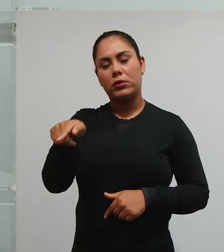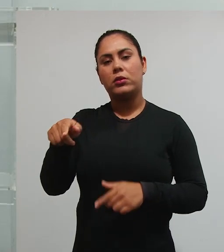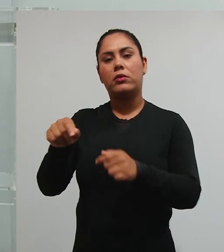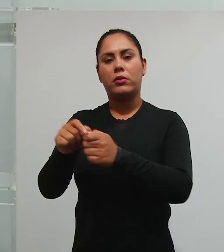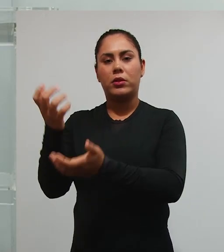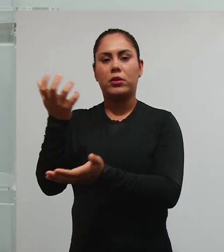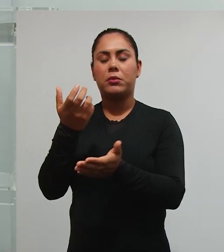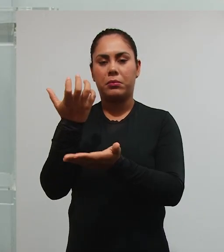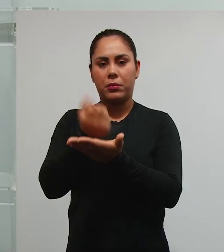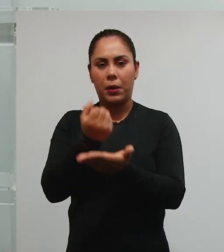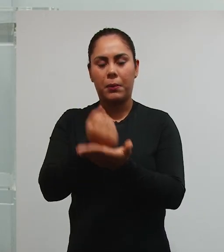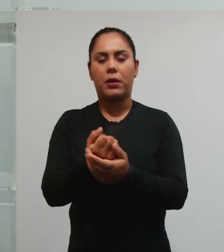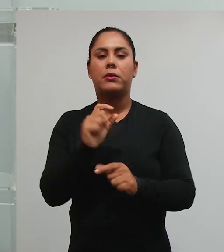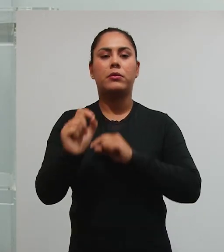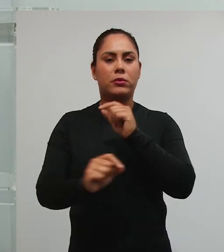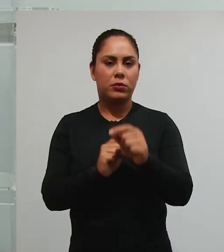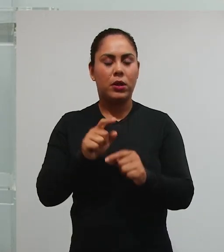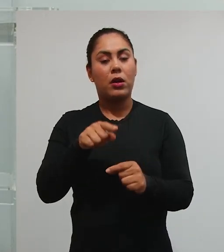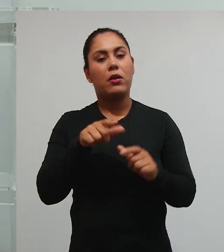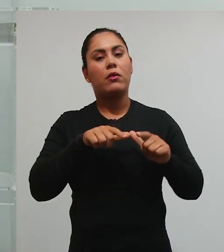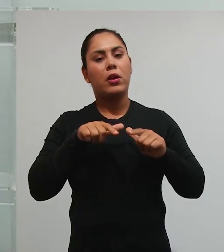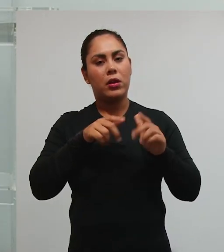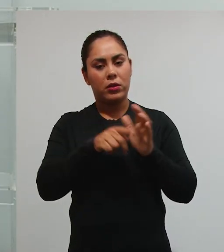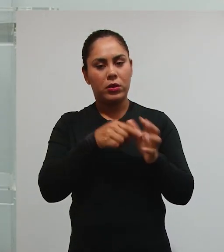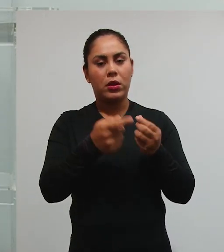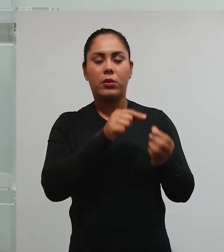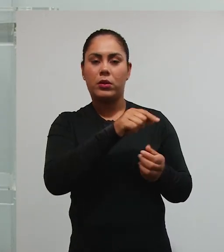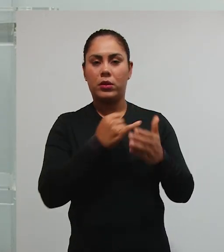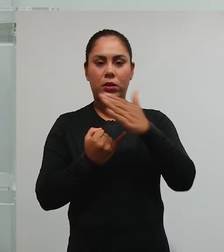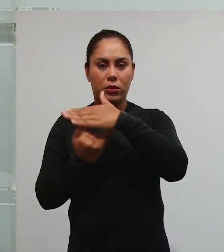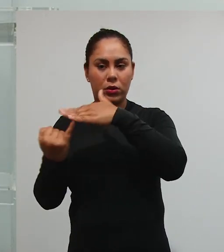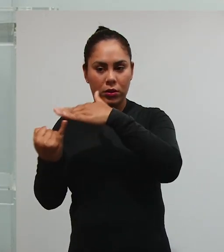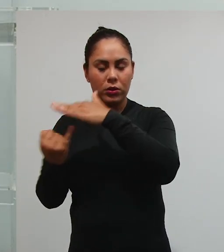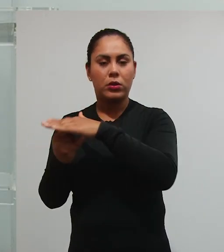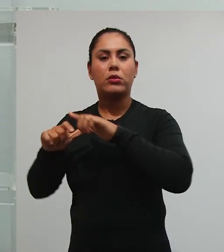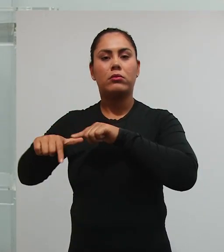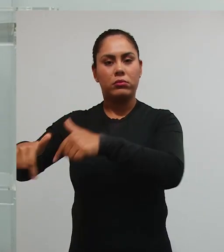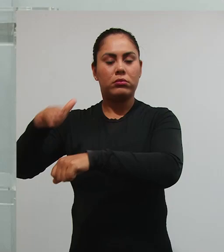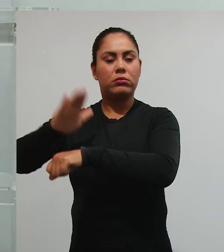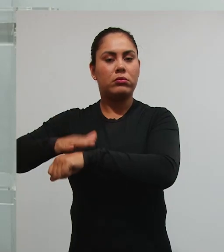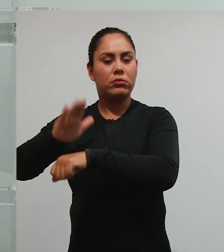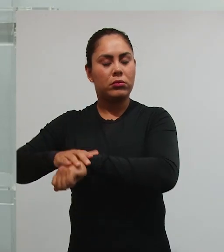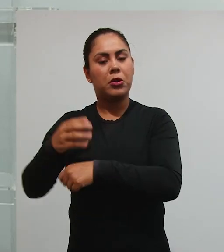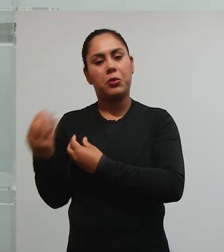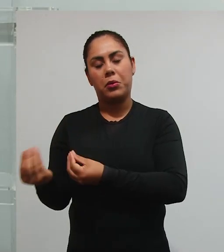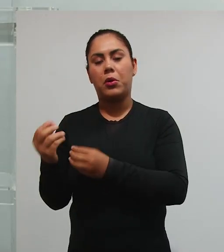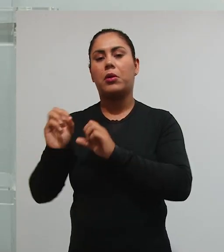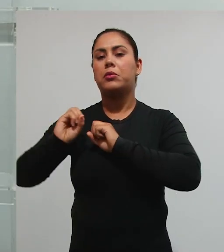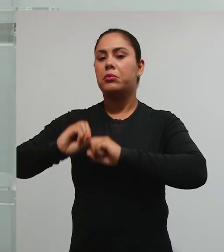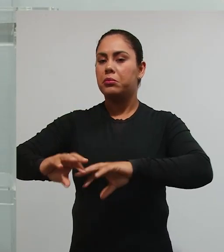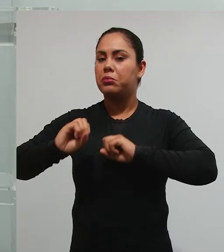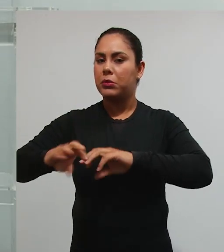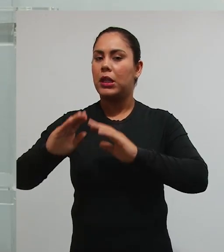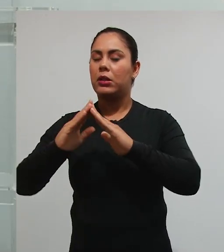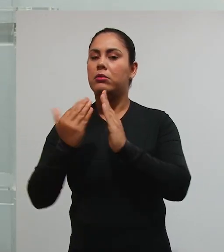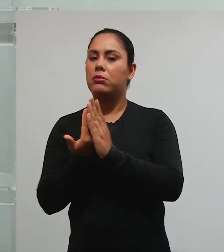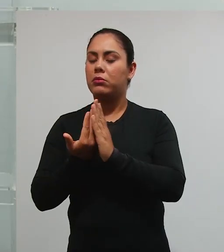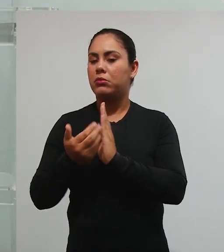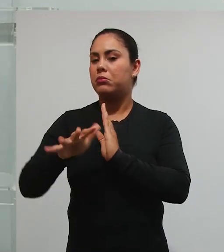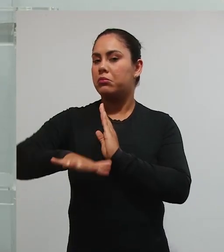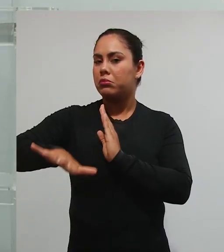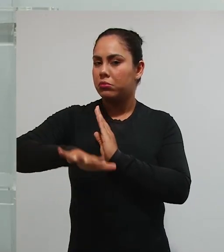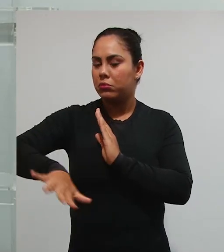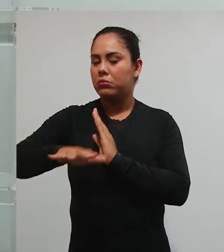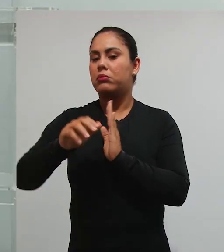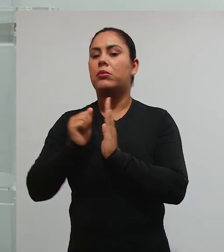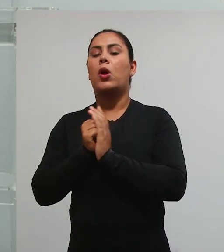um onde vocês registram. O que vocês executam é a instituição que vocês escolheram, podendo ser uma instituição educacional,